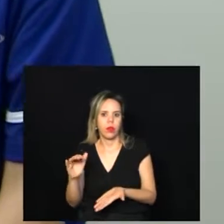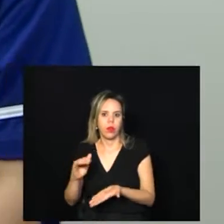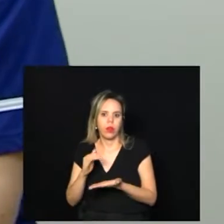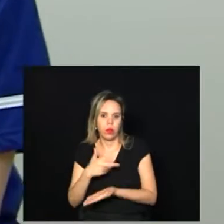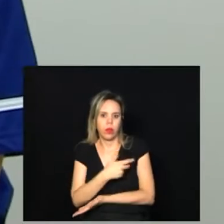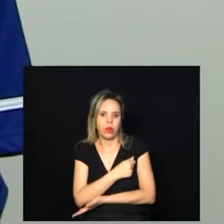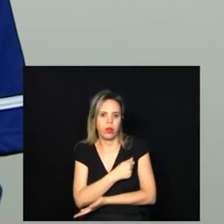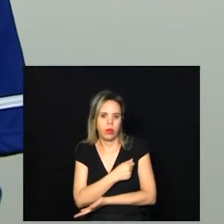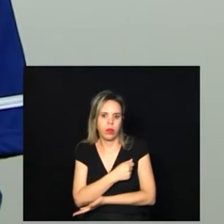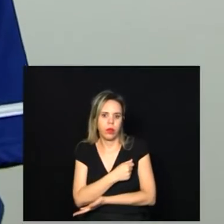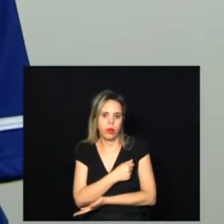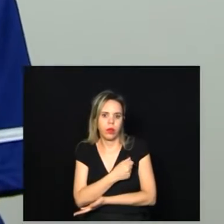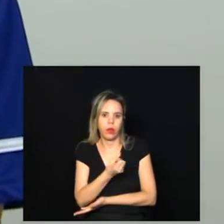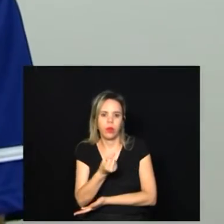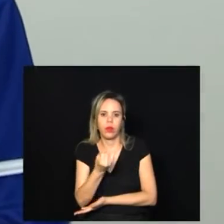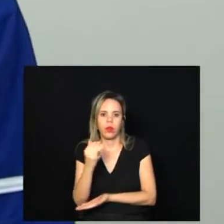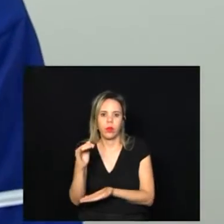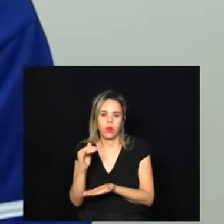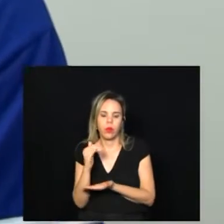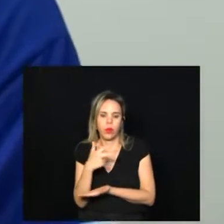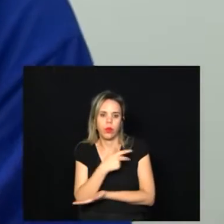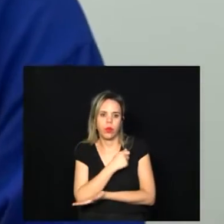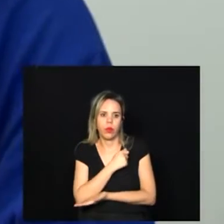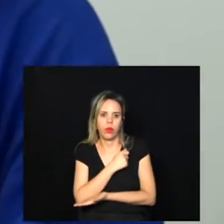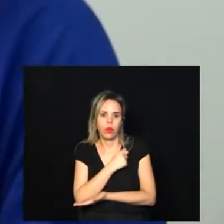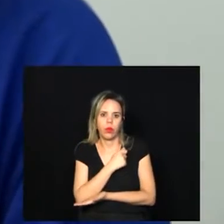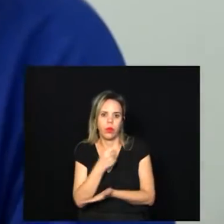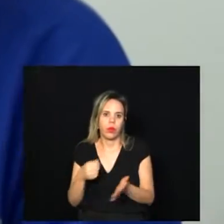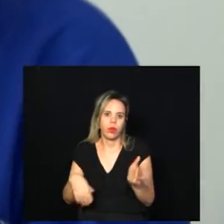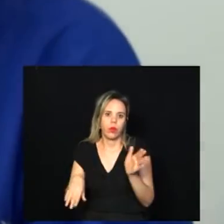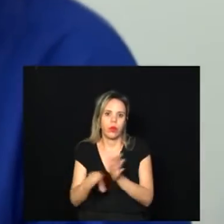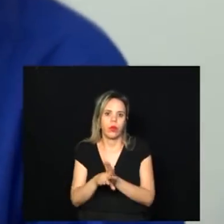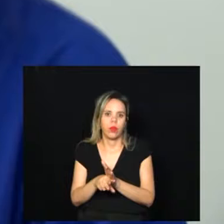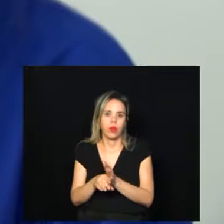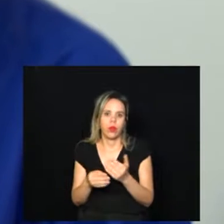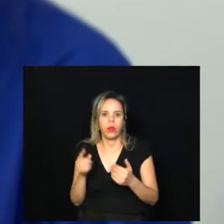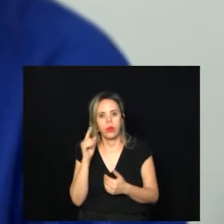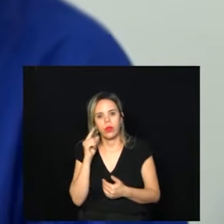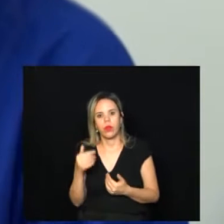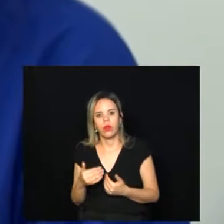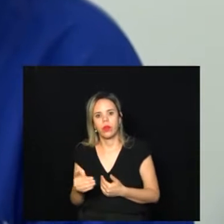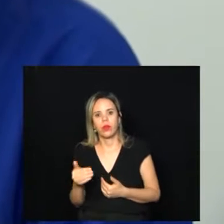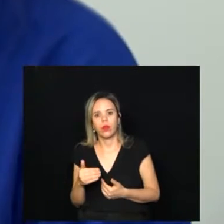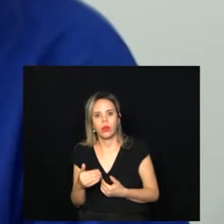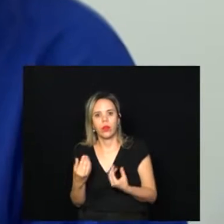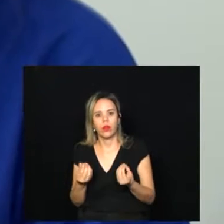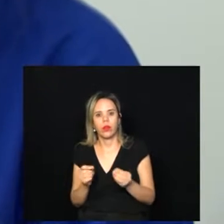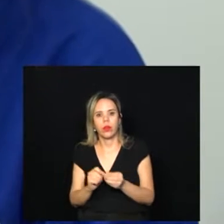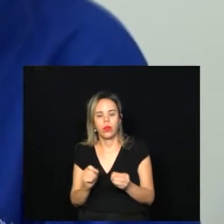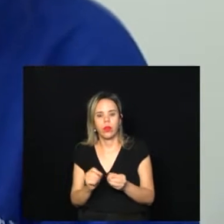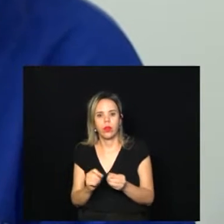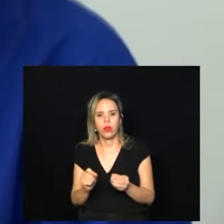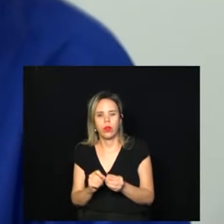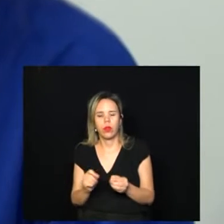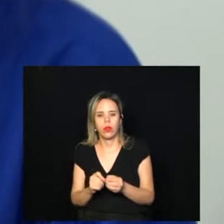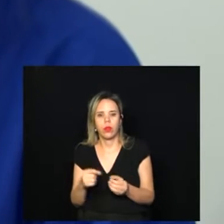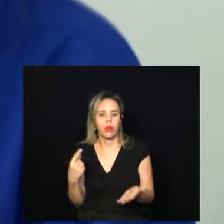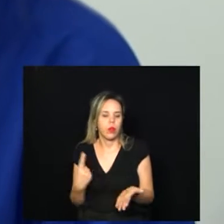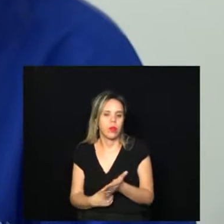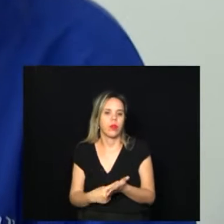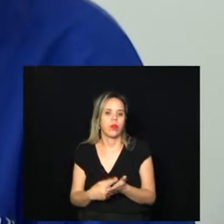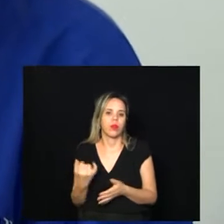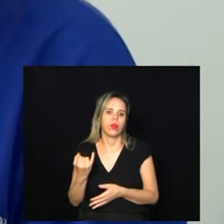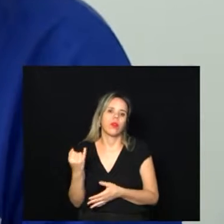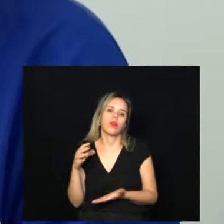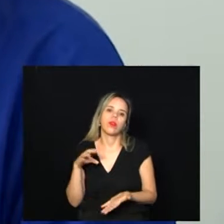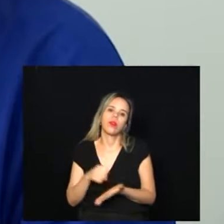mais uma quantia de doses que certamente vai chegar aí nos próximos dias. Como que faz para fazer o agendamento? Sempre é importante a